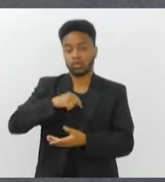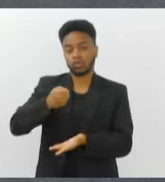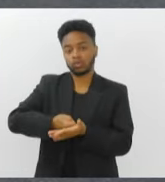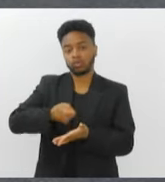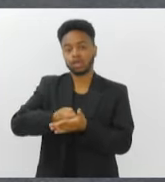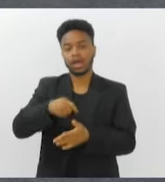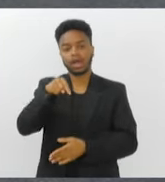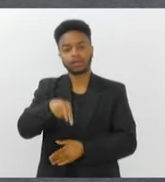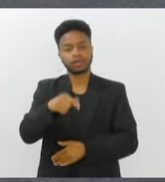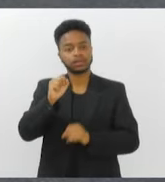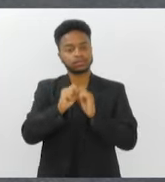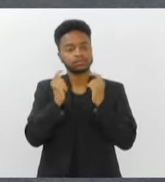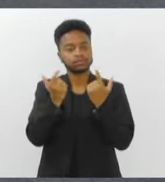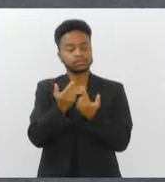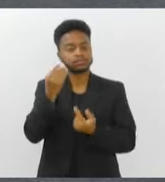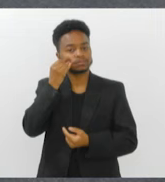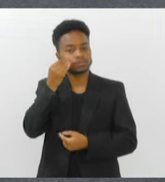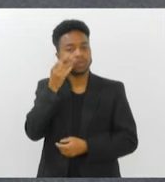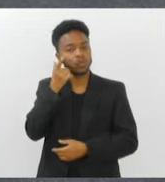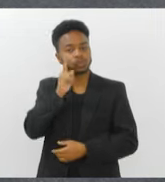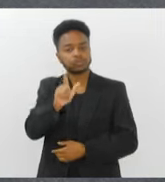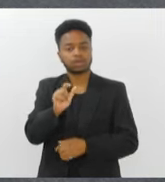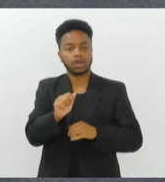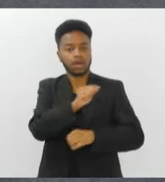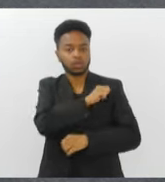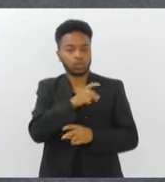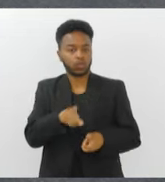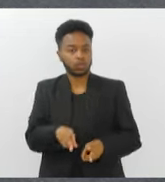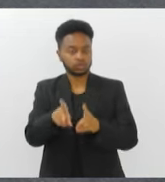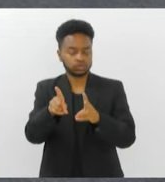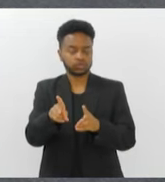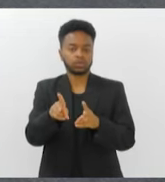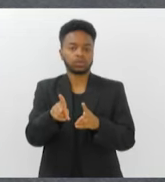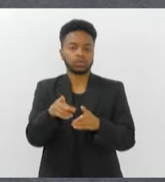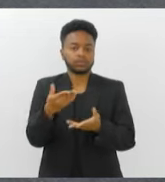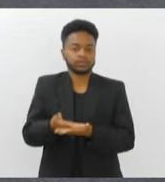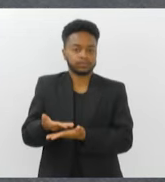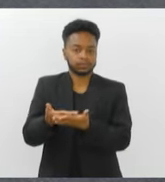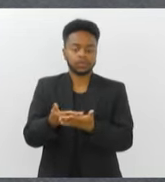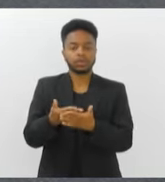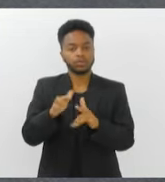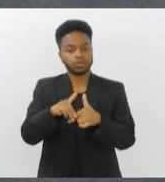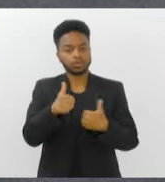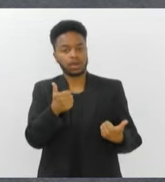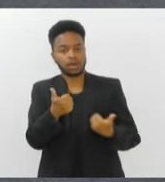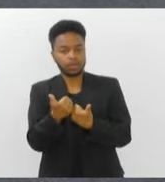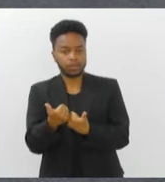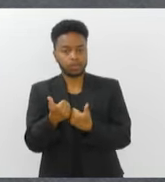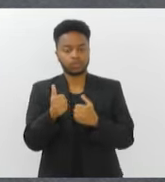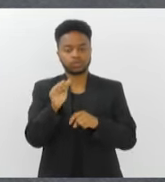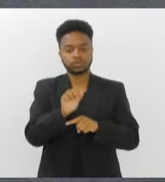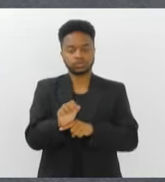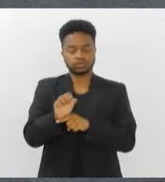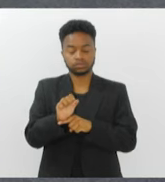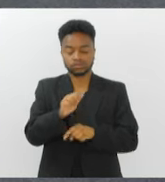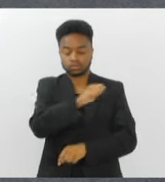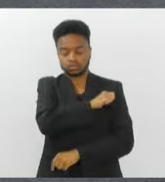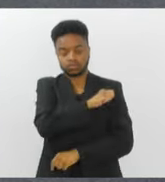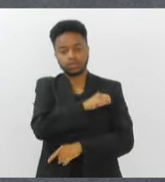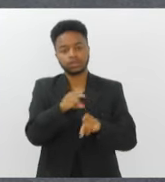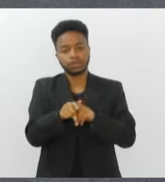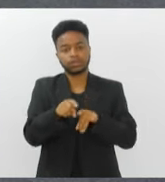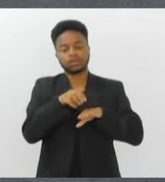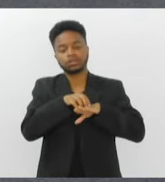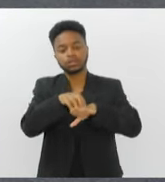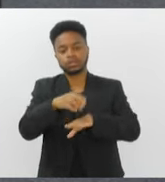garantir essas condições de permanência dos estudantes, através da assistência estudantil, através da garantia do transporte gratuito.